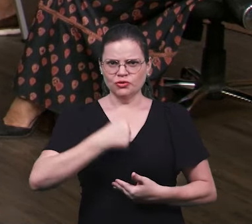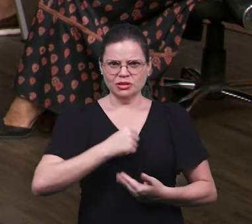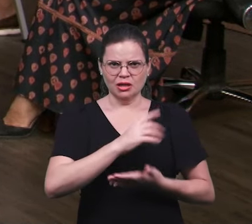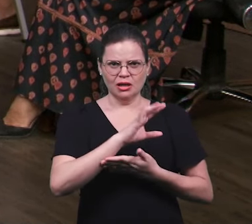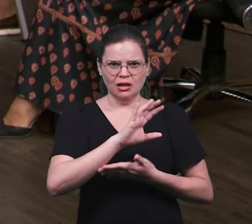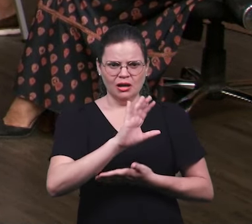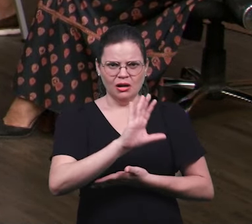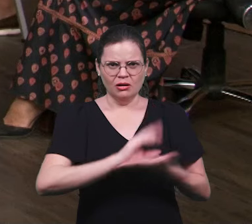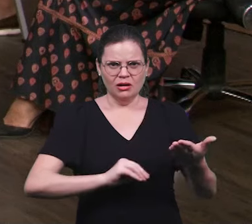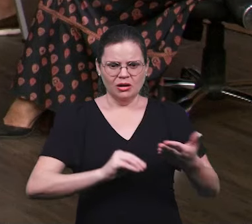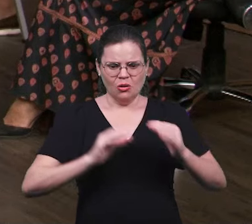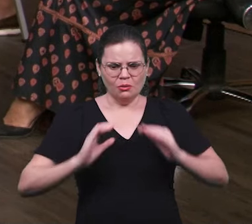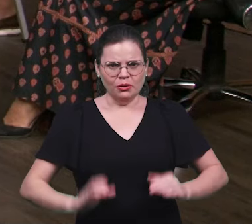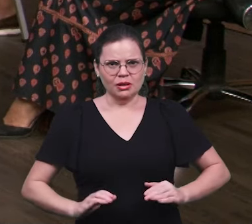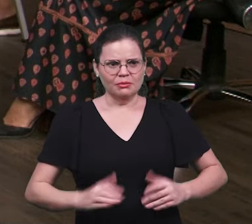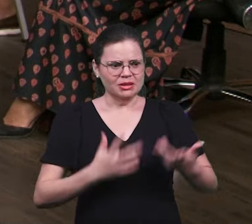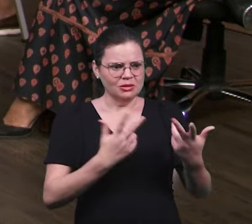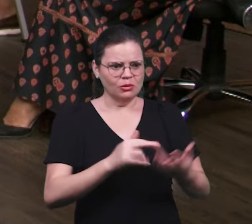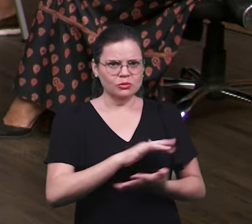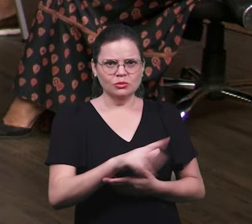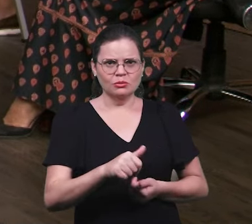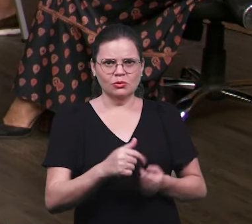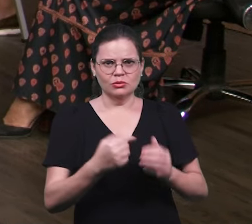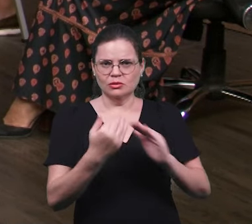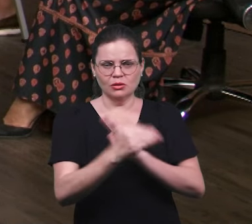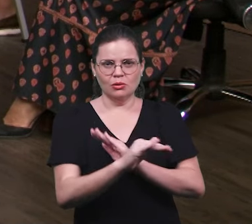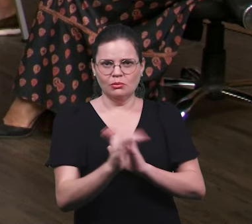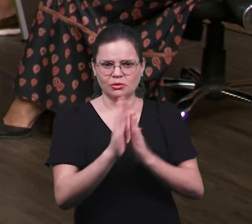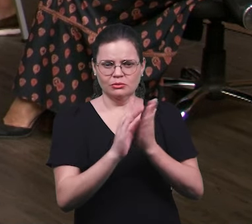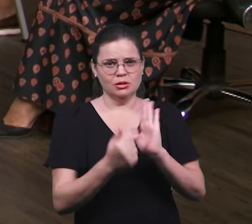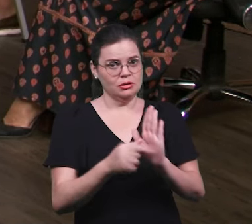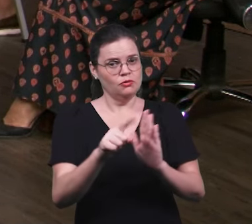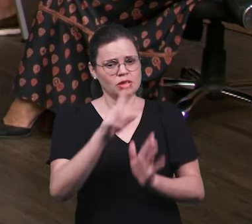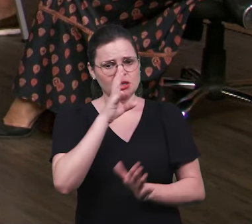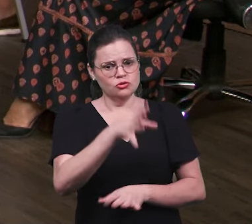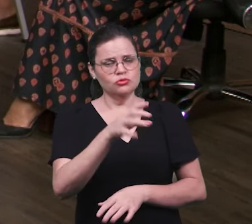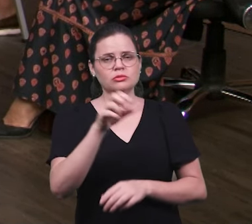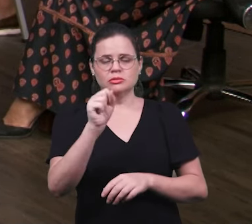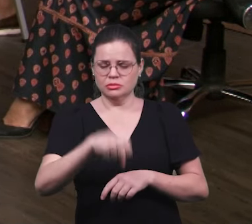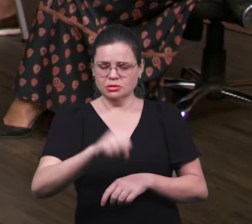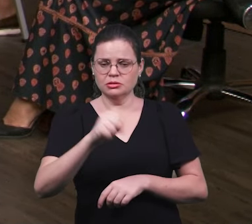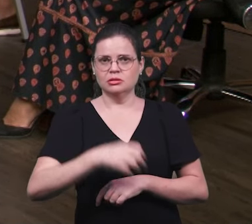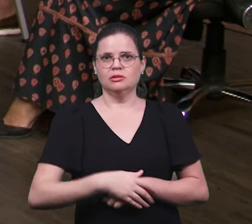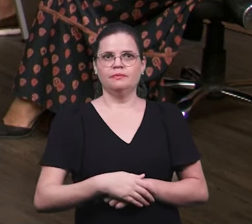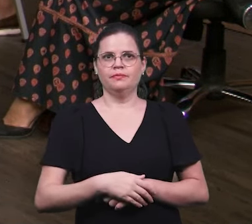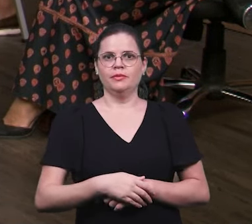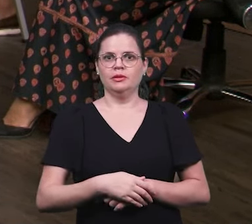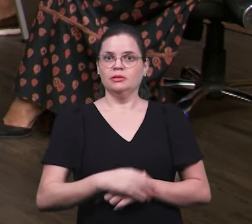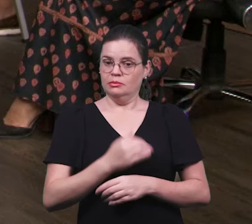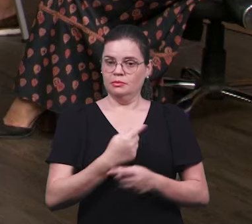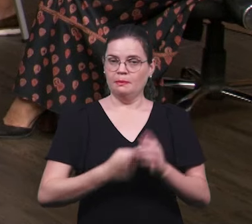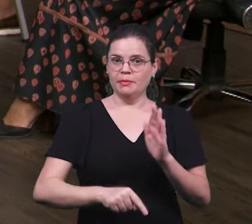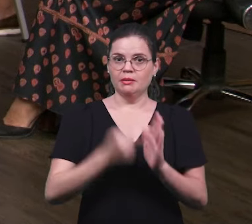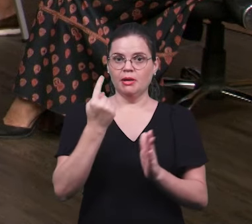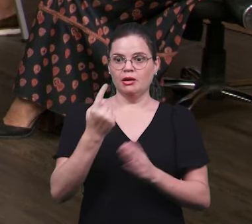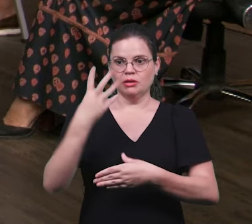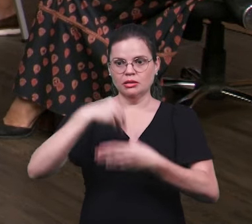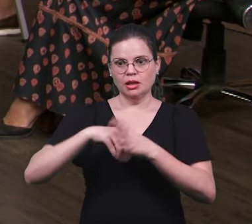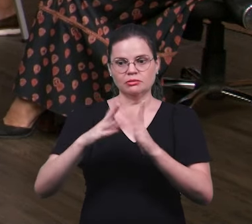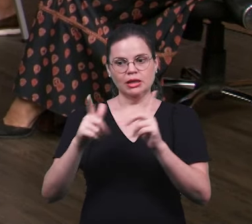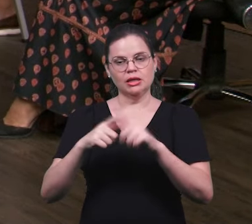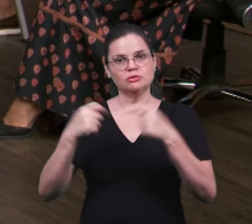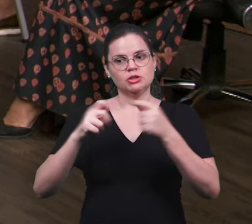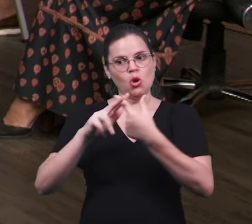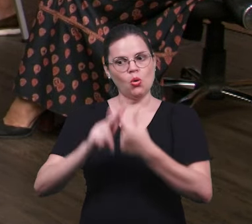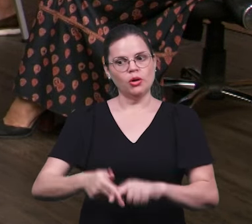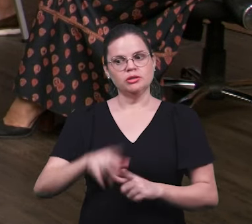Certas condutas, certas coisas. E isso fica claro. A própria Bíblia diz que o julgamento deve começar pela casa de Deus. E aí